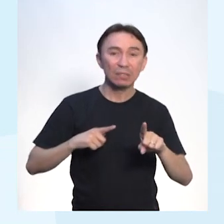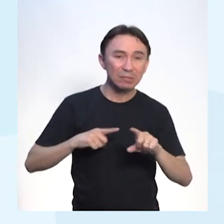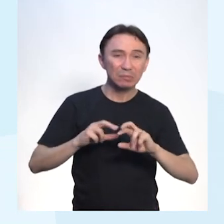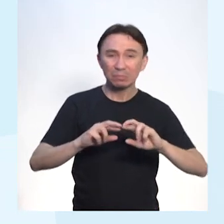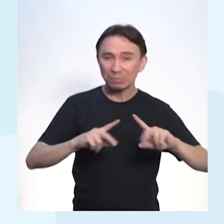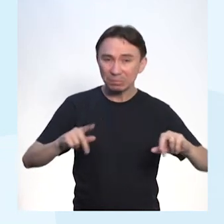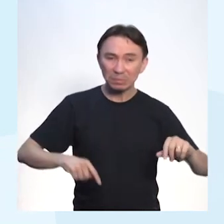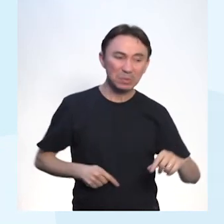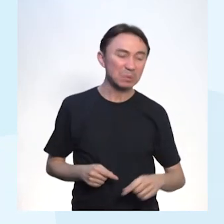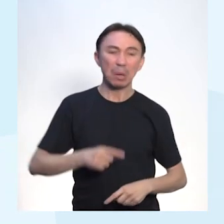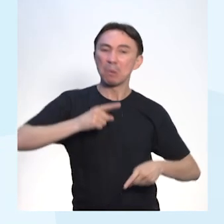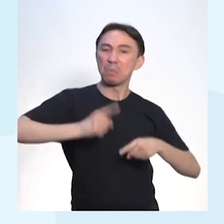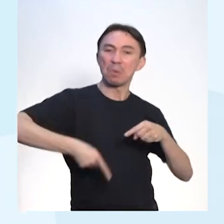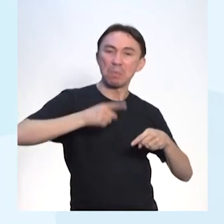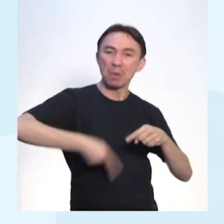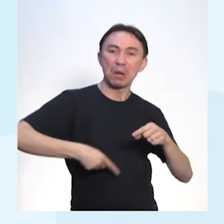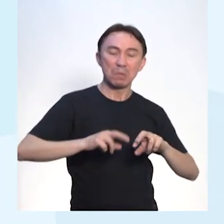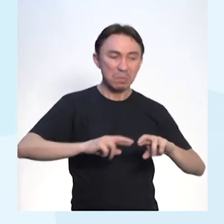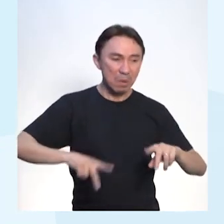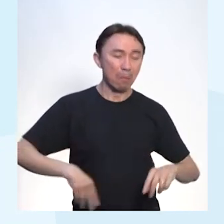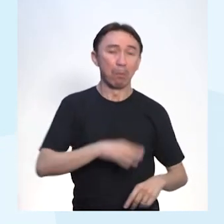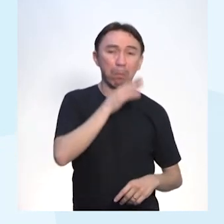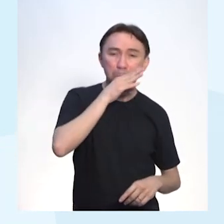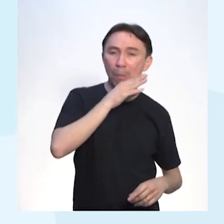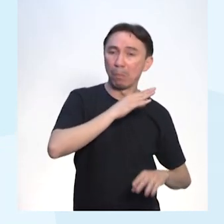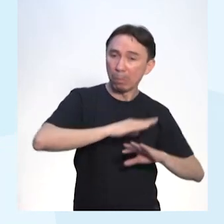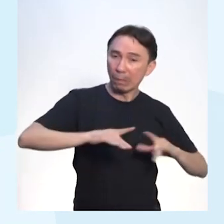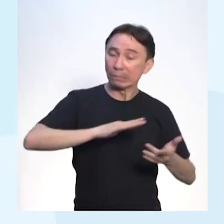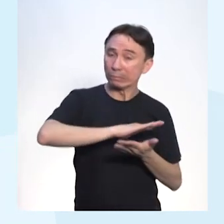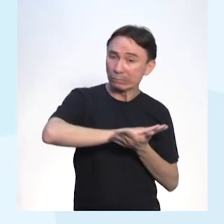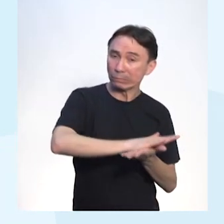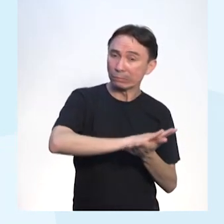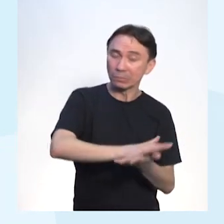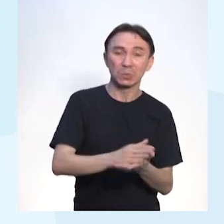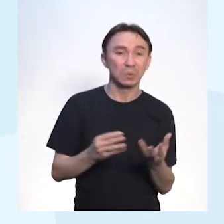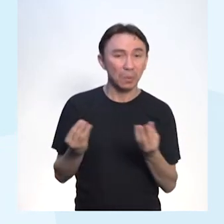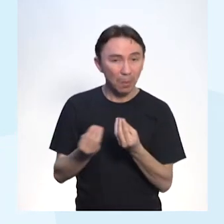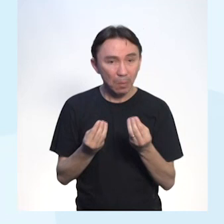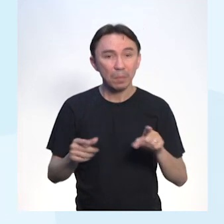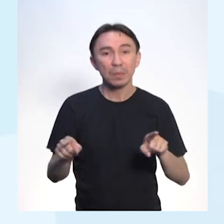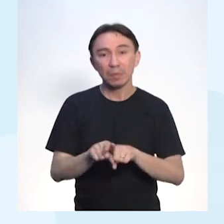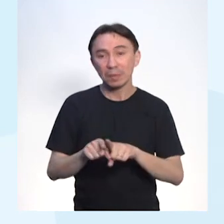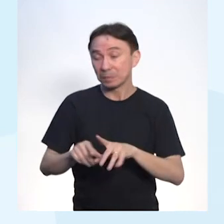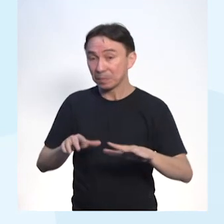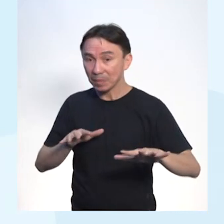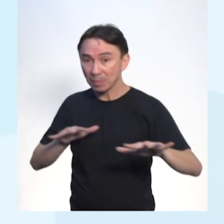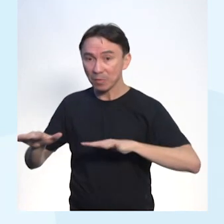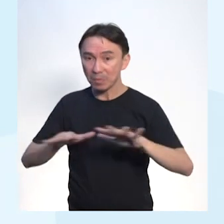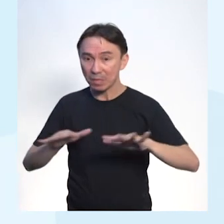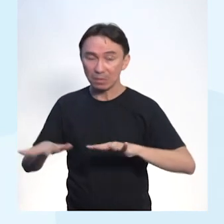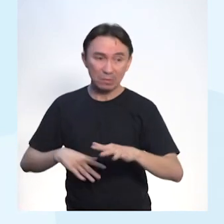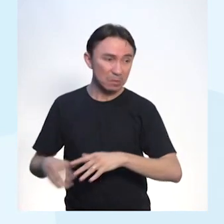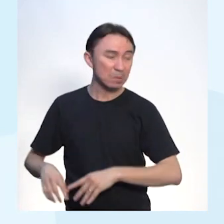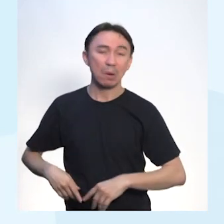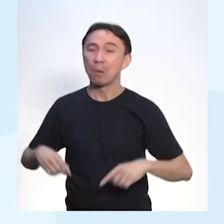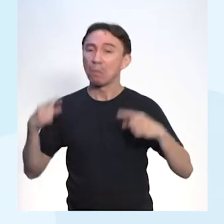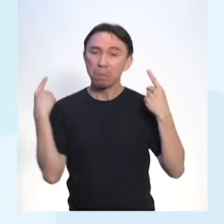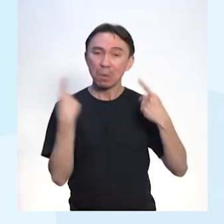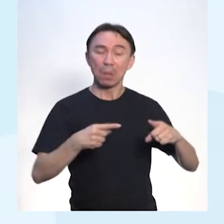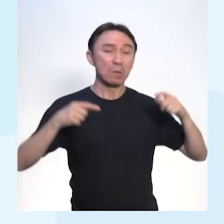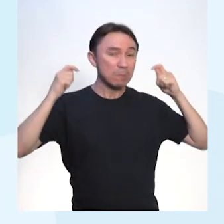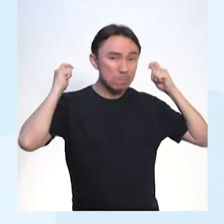nível nacional e internacional, assim como a atuação dos movimentos de contestação a